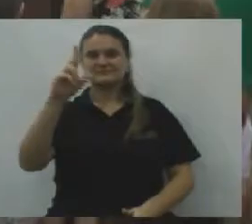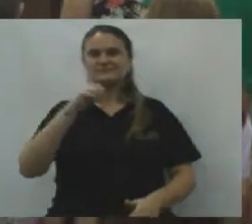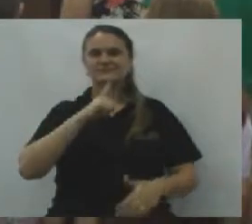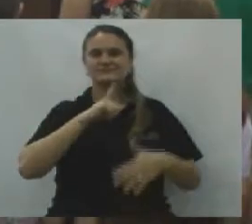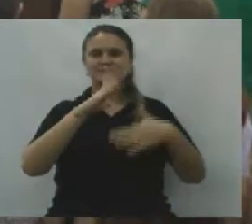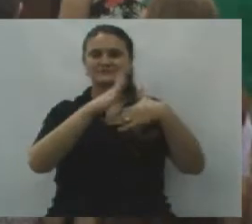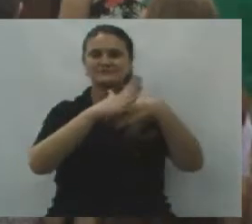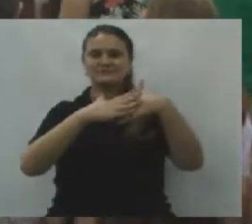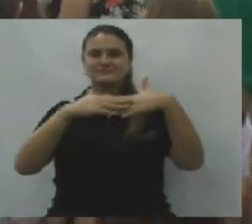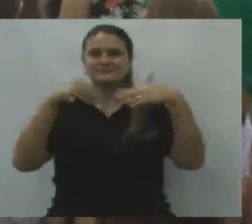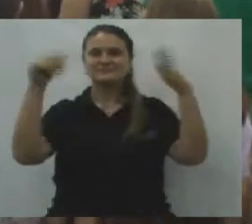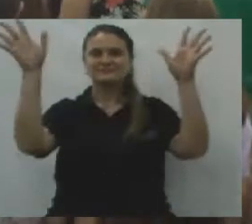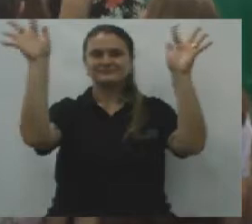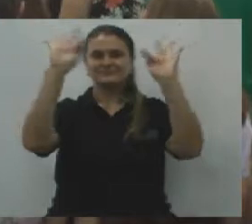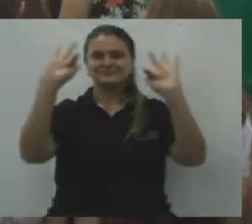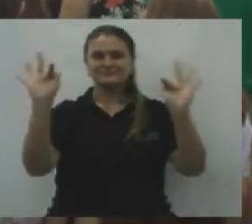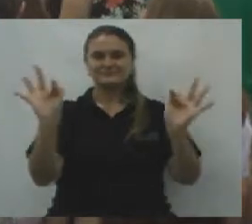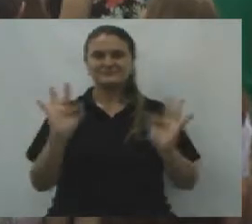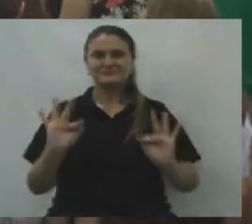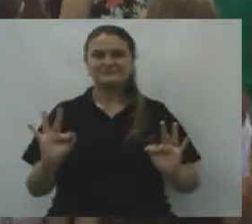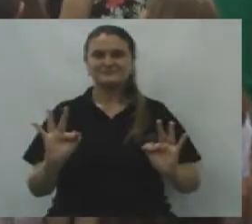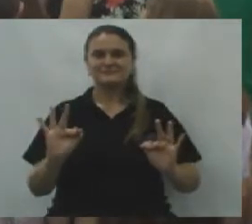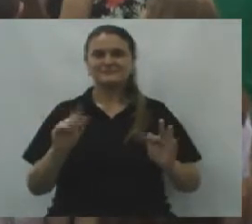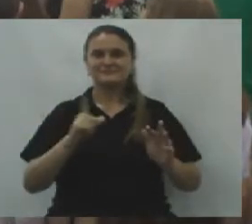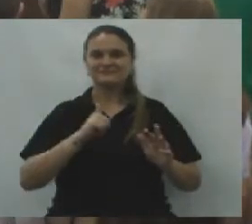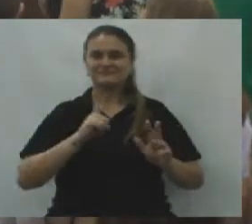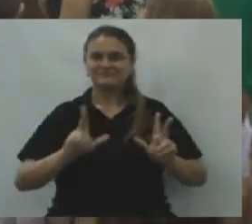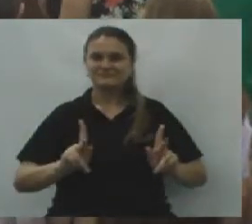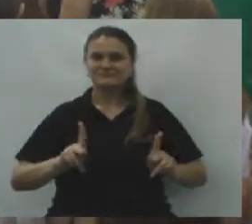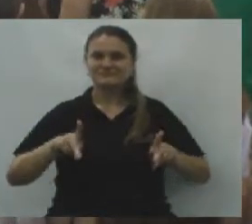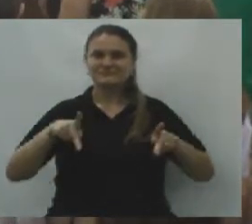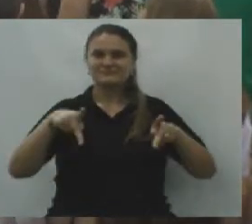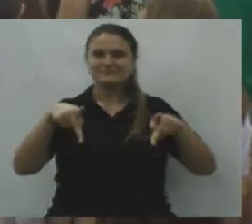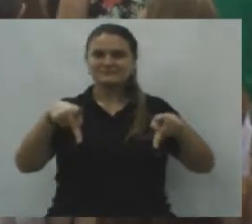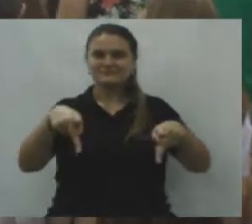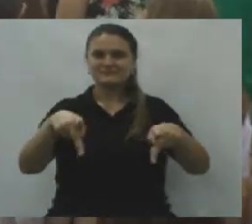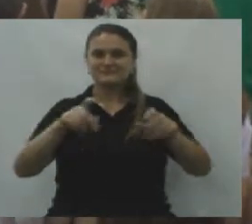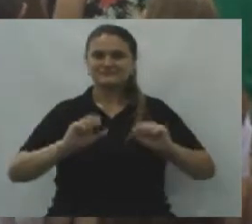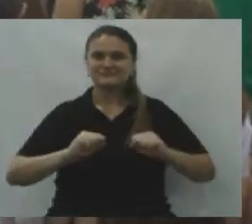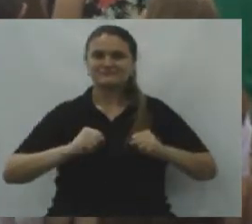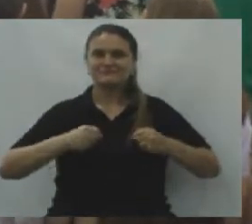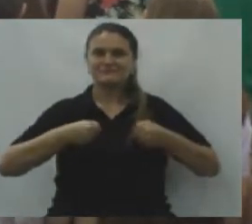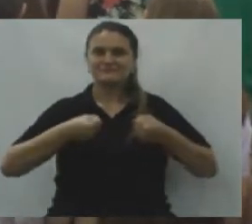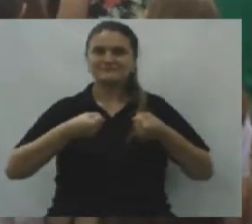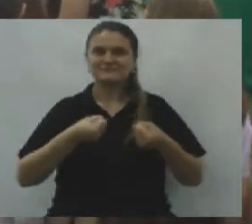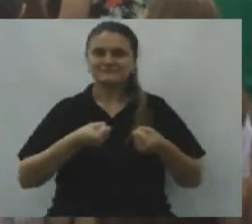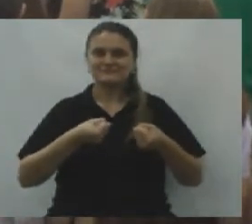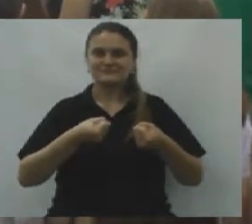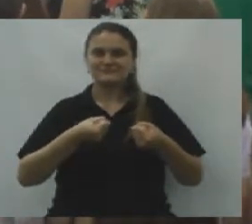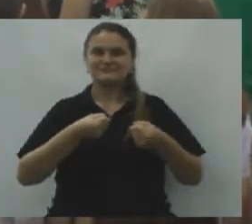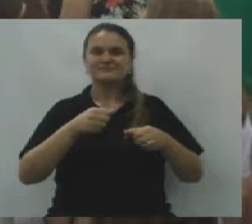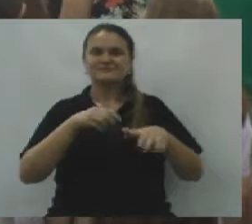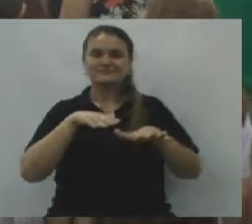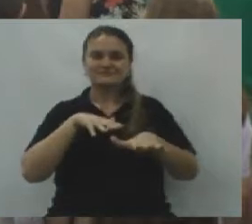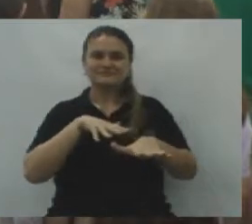grandioso, chapalante banha feliz, abraçando teu